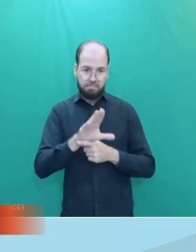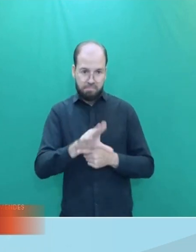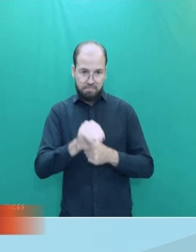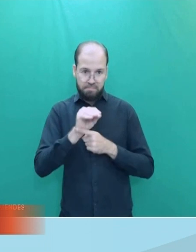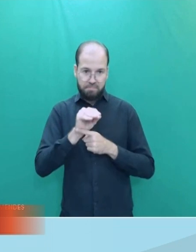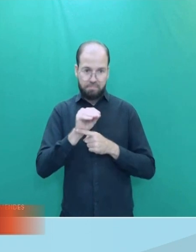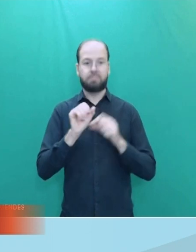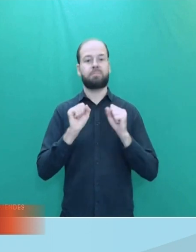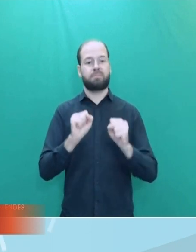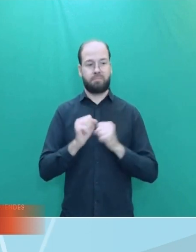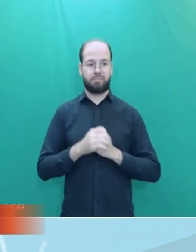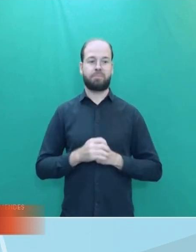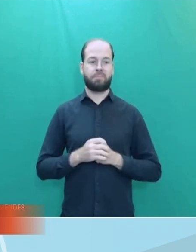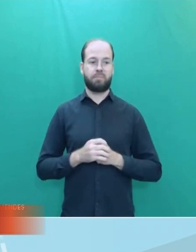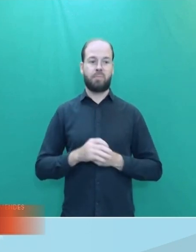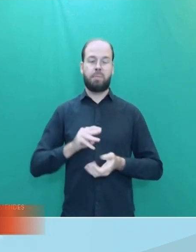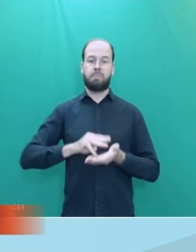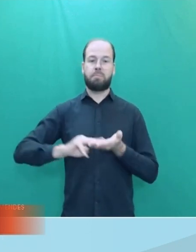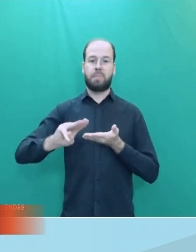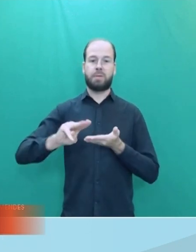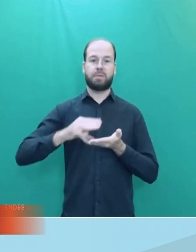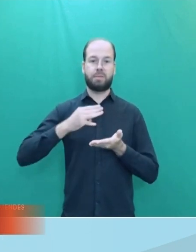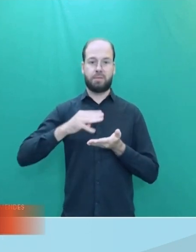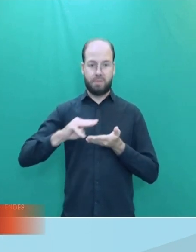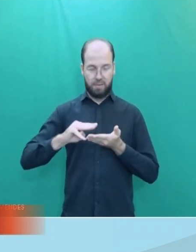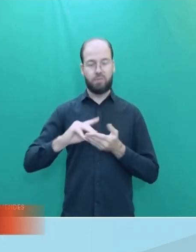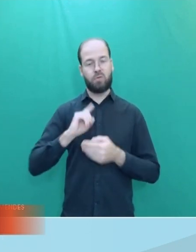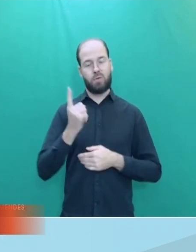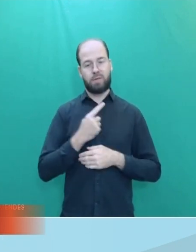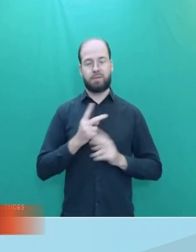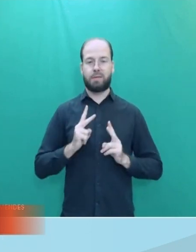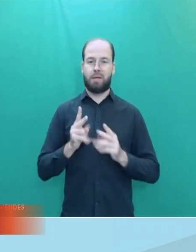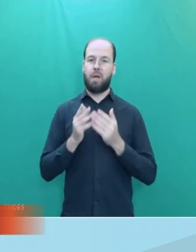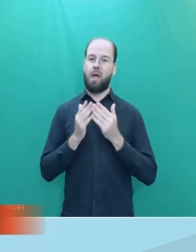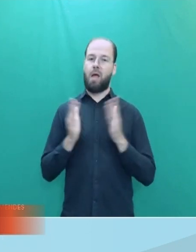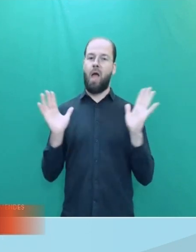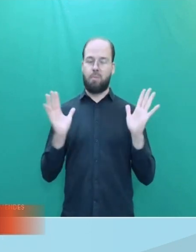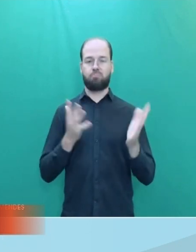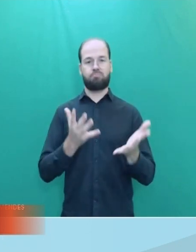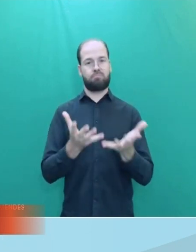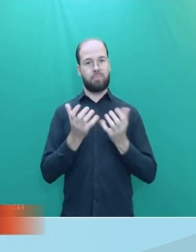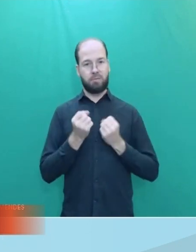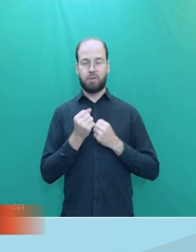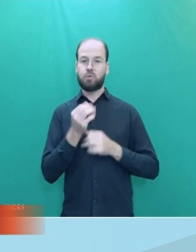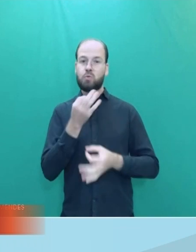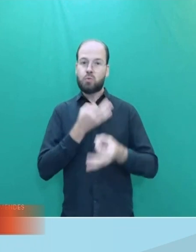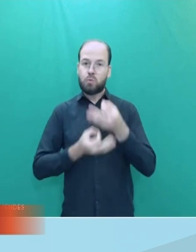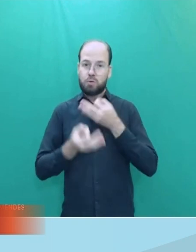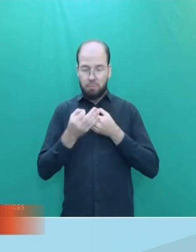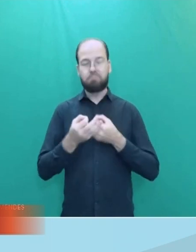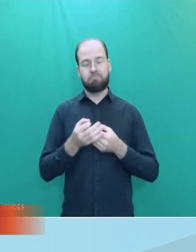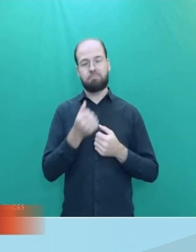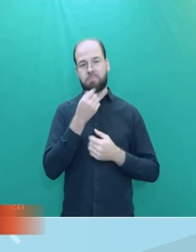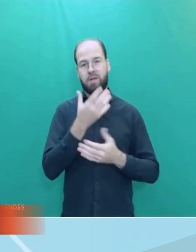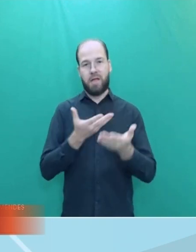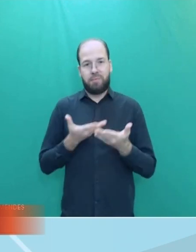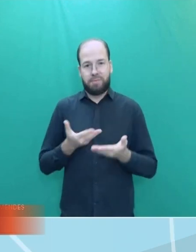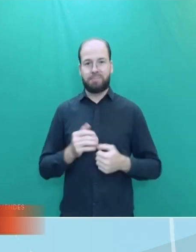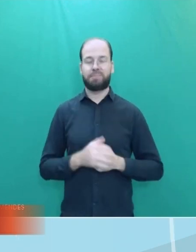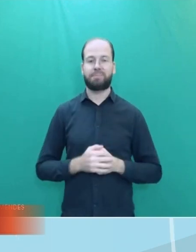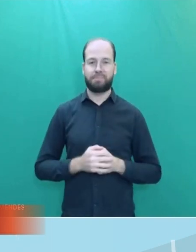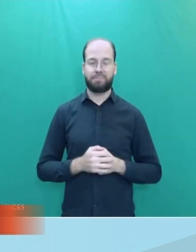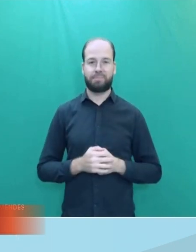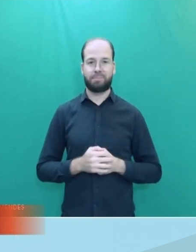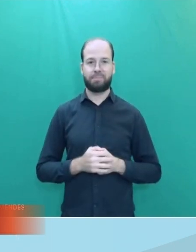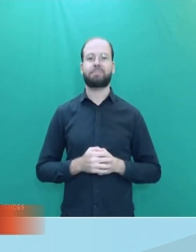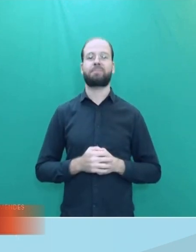anotar, manda então uma mensagem para a gente, que nós estamos abertos a receber as suas sugestões. Agora